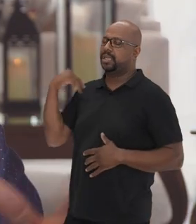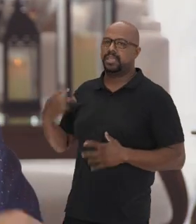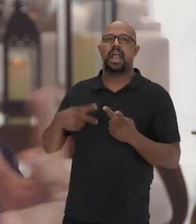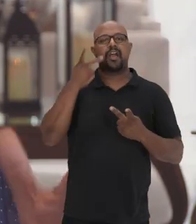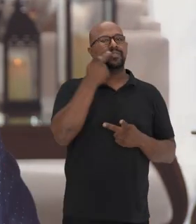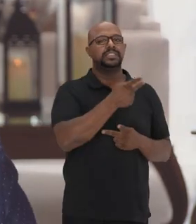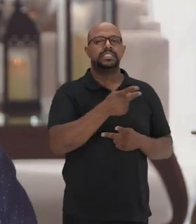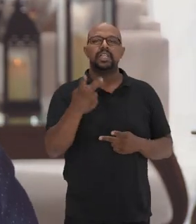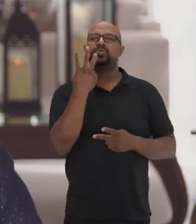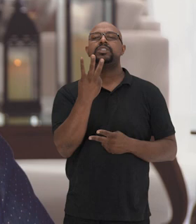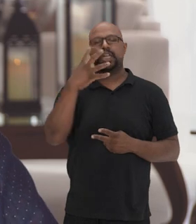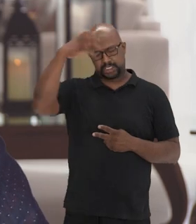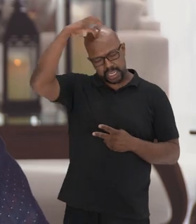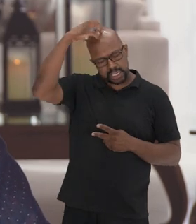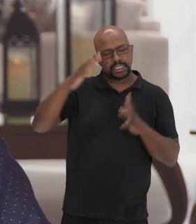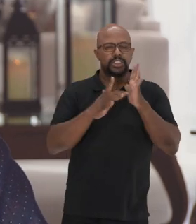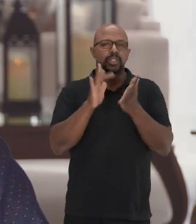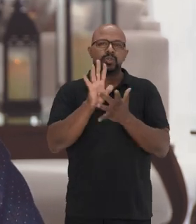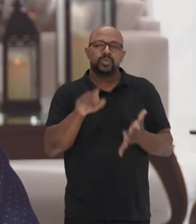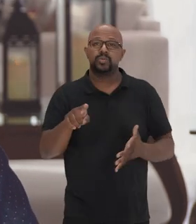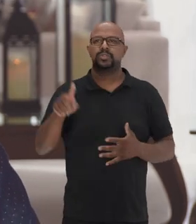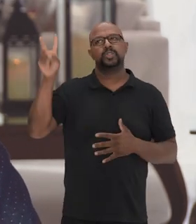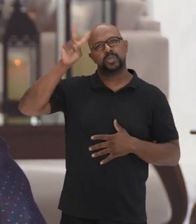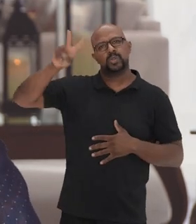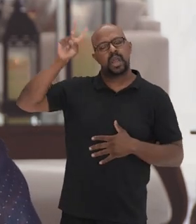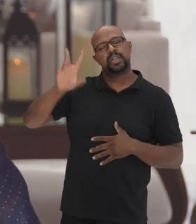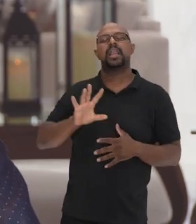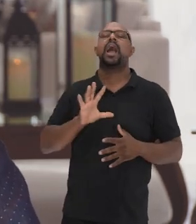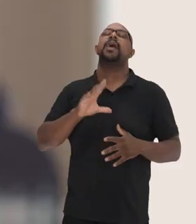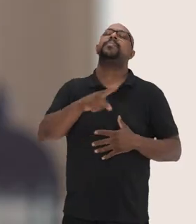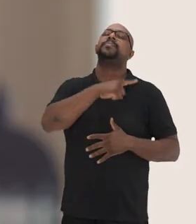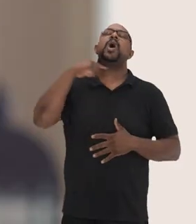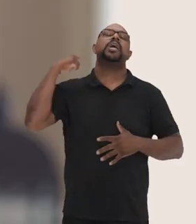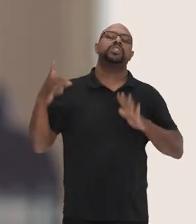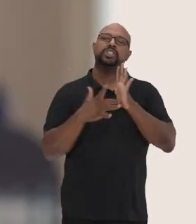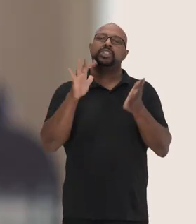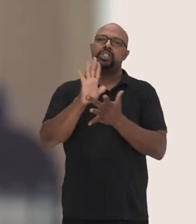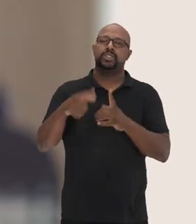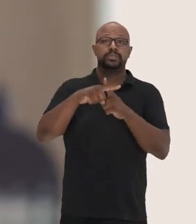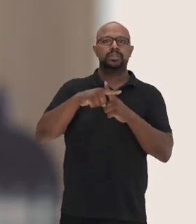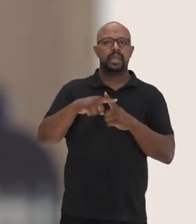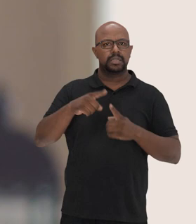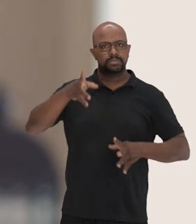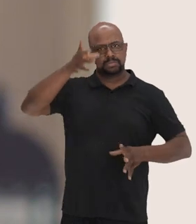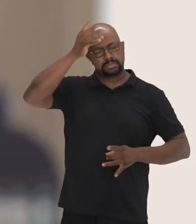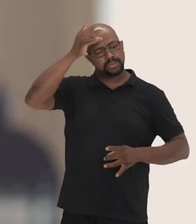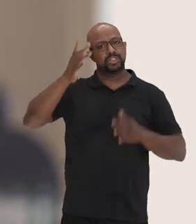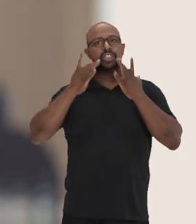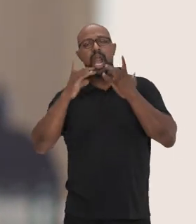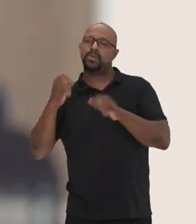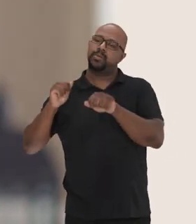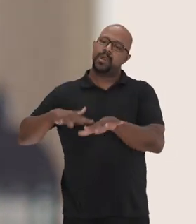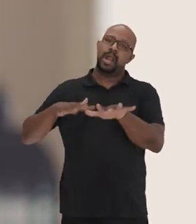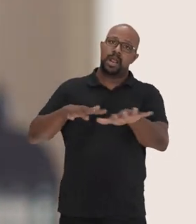Reis Magos ao menino Jesus e o drama da Paixão de Cristo era o encenados nas ruas como teatro ou Como procisões